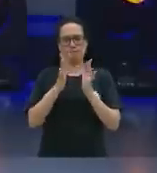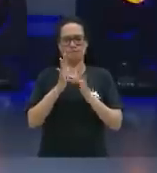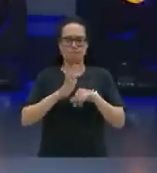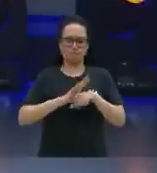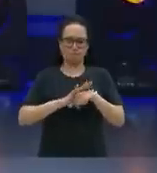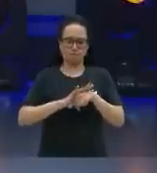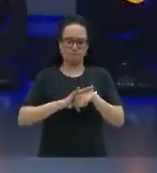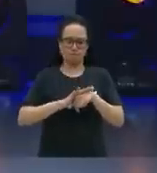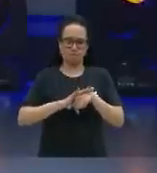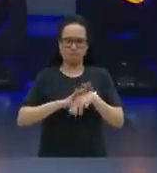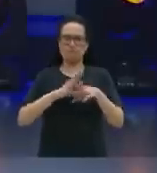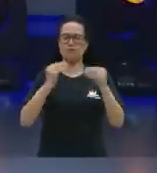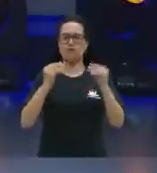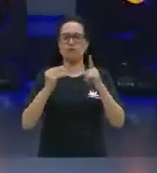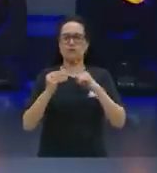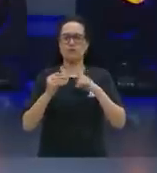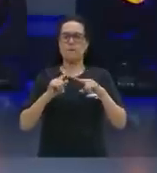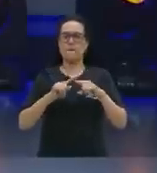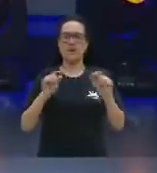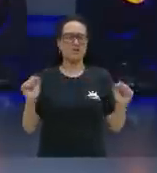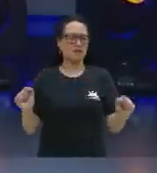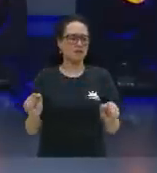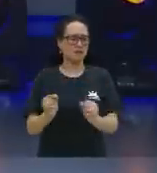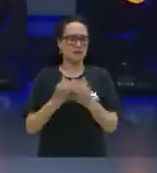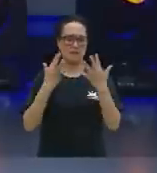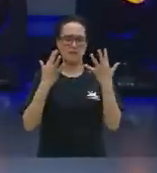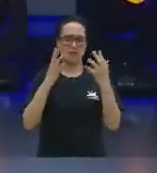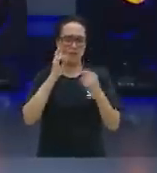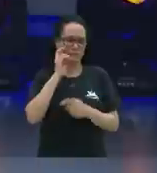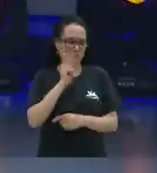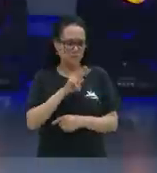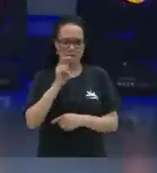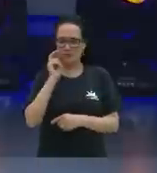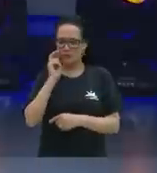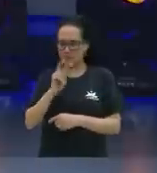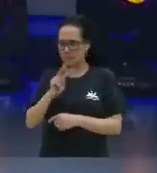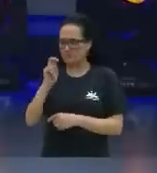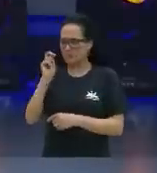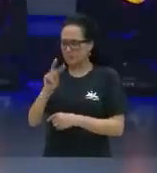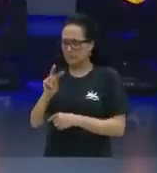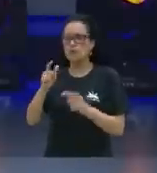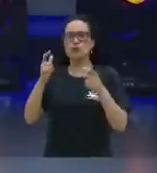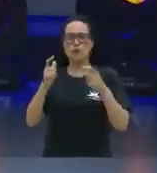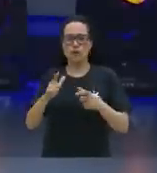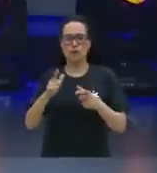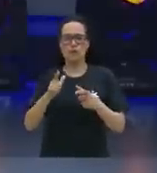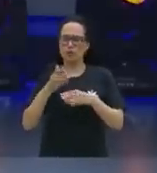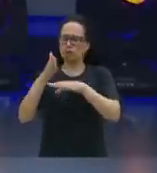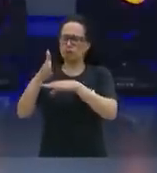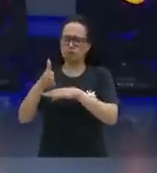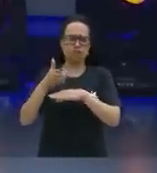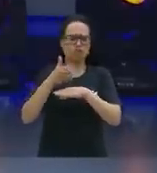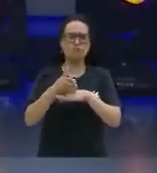eu tenho visto milagres por onde eu passo, porque eu vejo um Deus que ama.